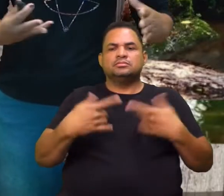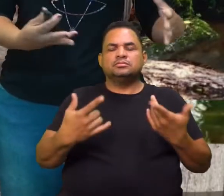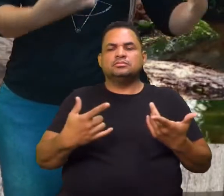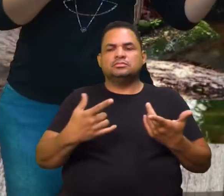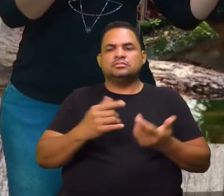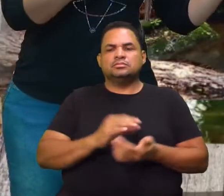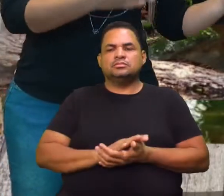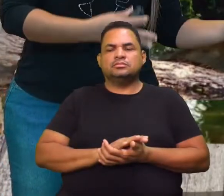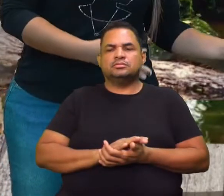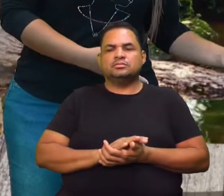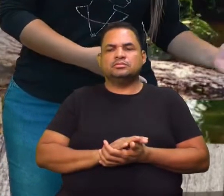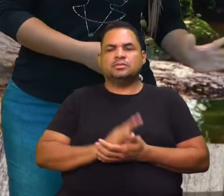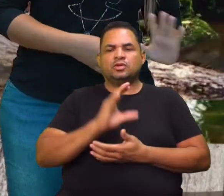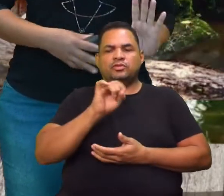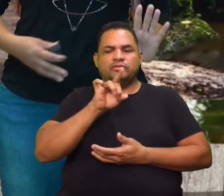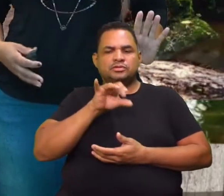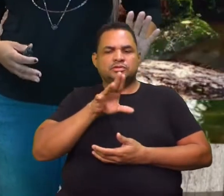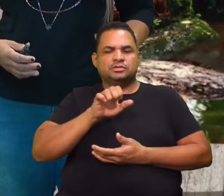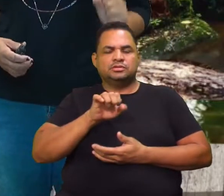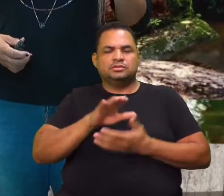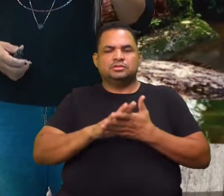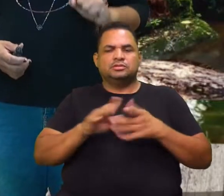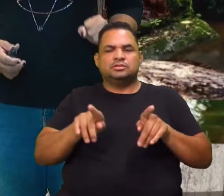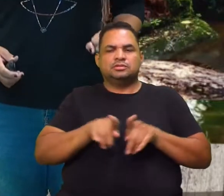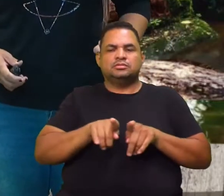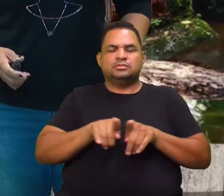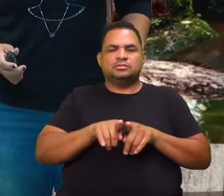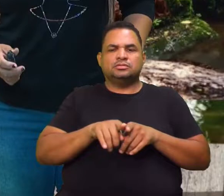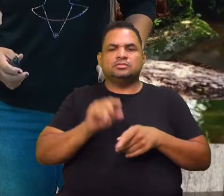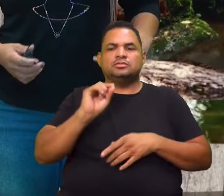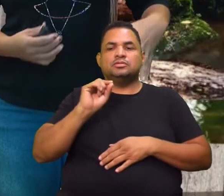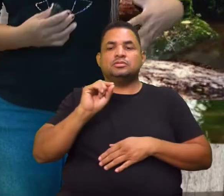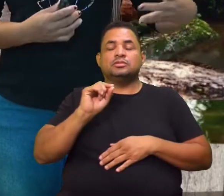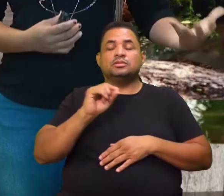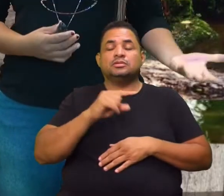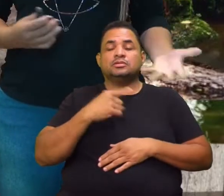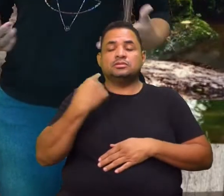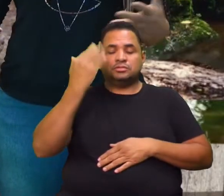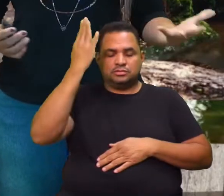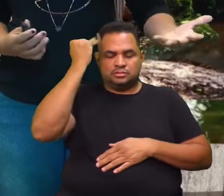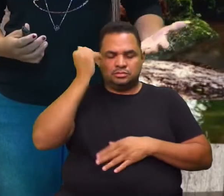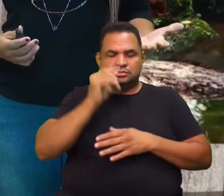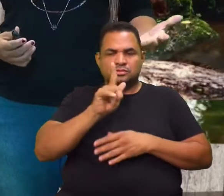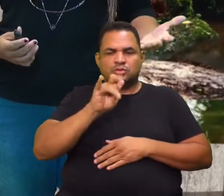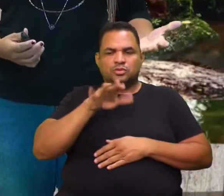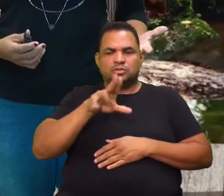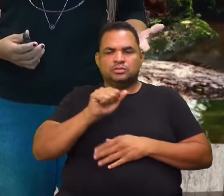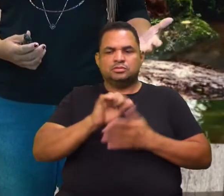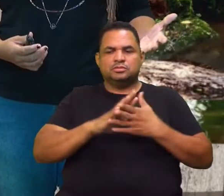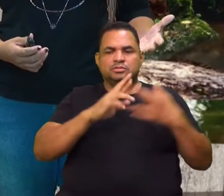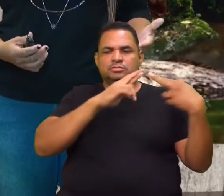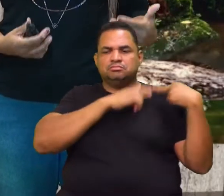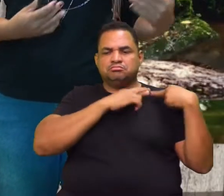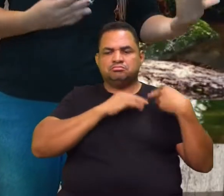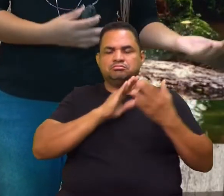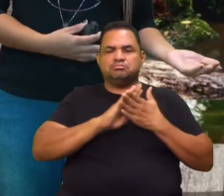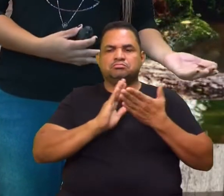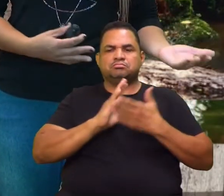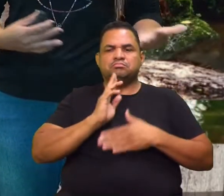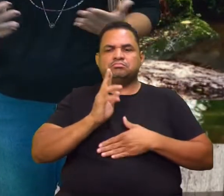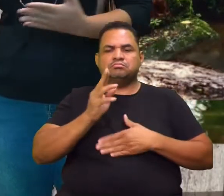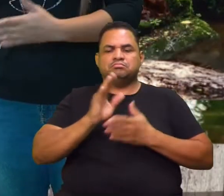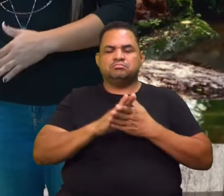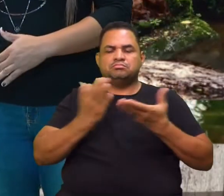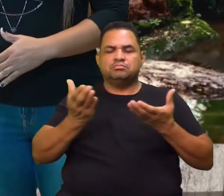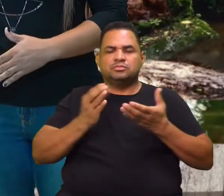a ovogênese. Perfeito. O que a gente sabe também? Que existem as gônadas responsáveis por esse processo de produção, os